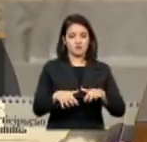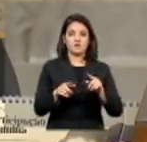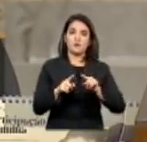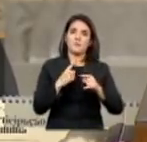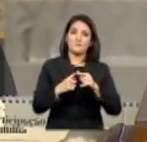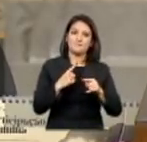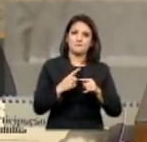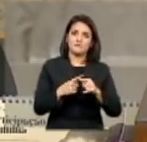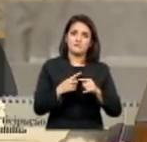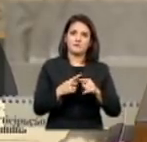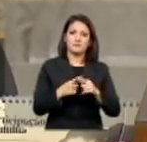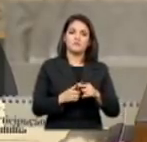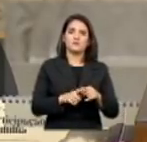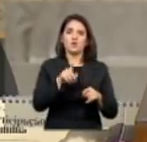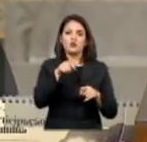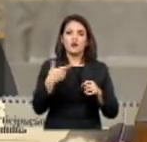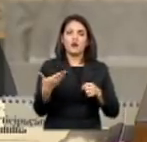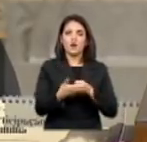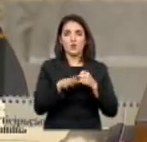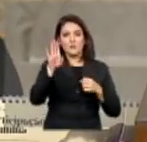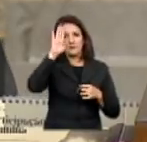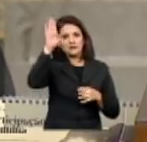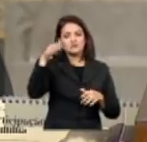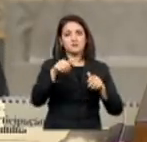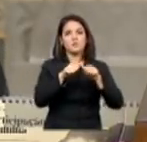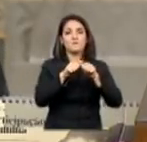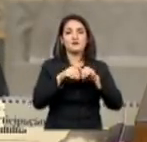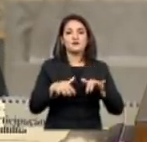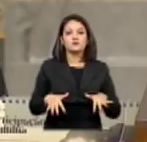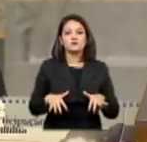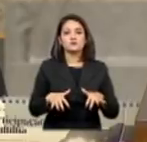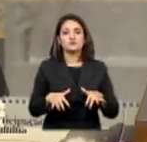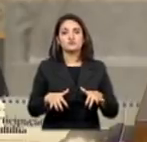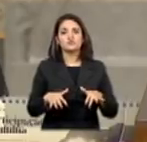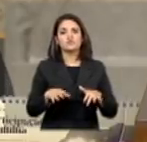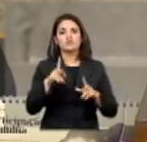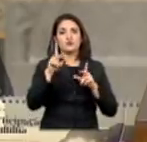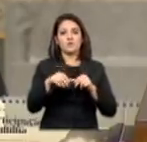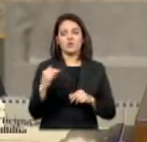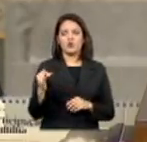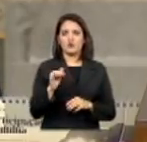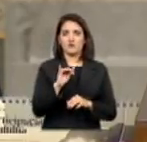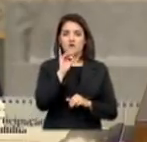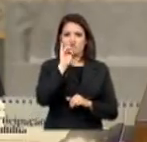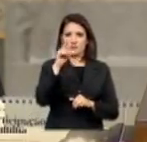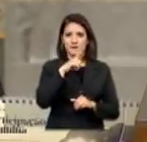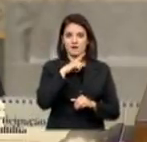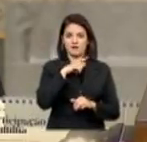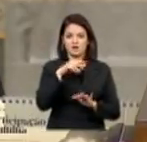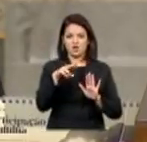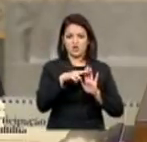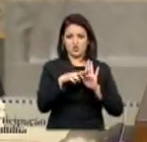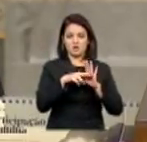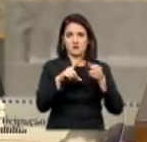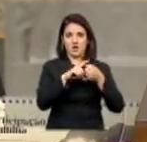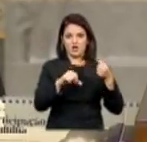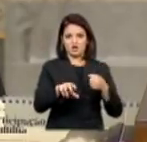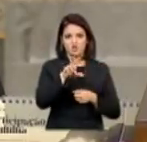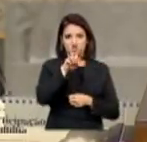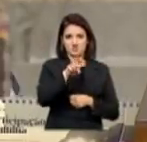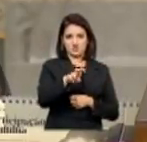relação ao princípio do prejuízo como informa a norma sim com o artigo 563